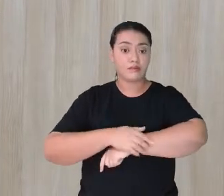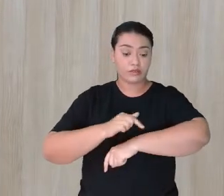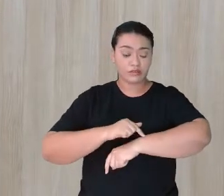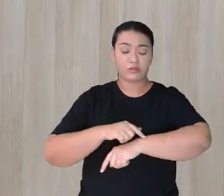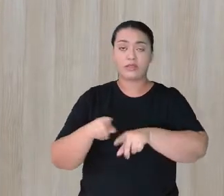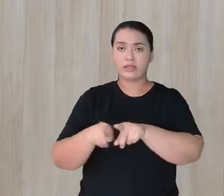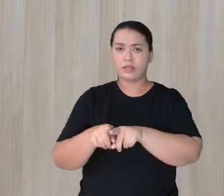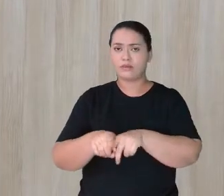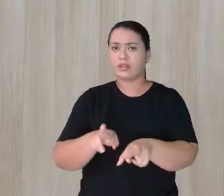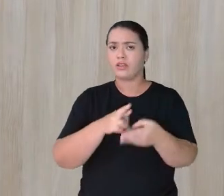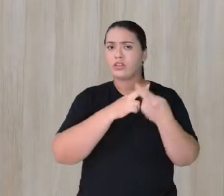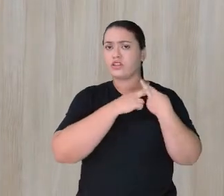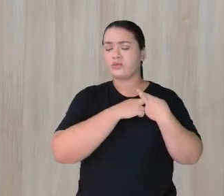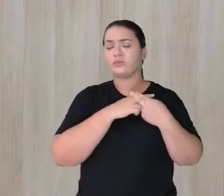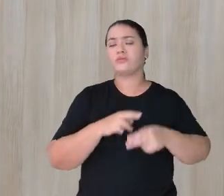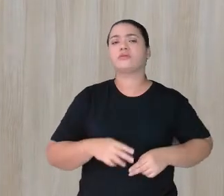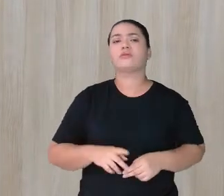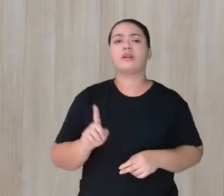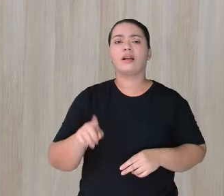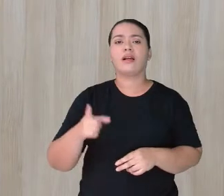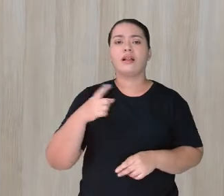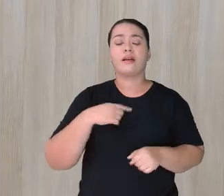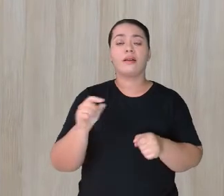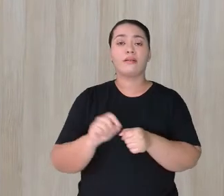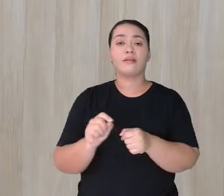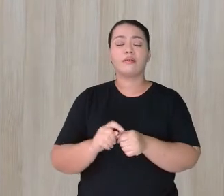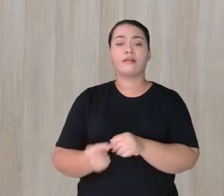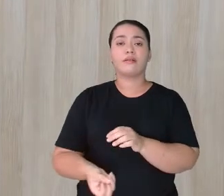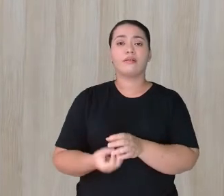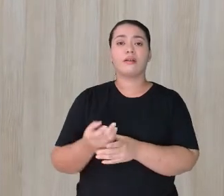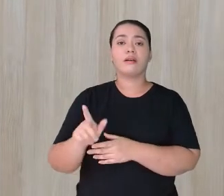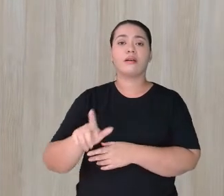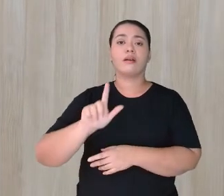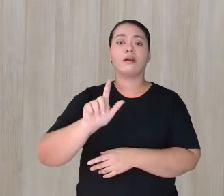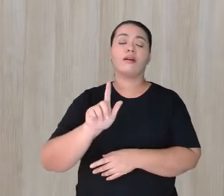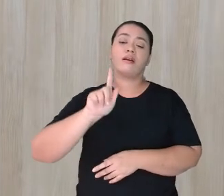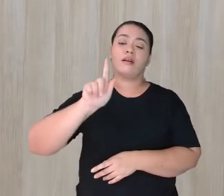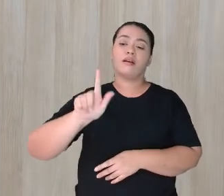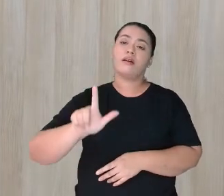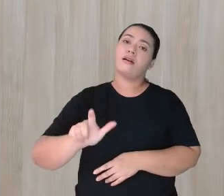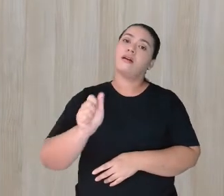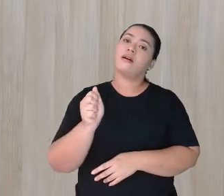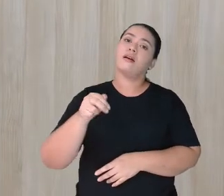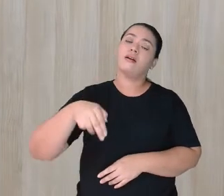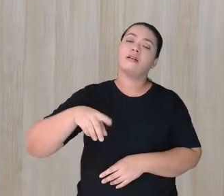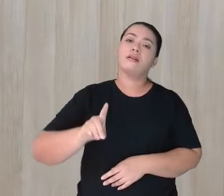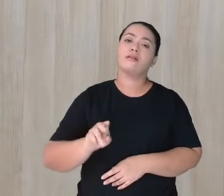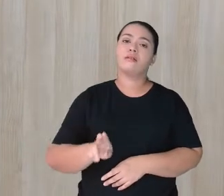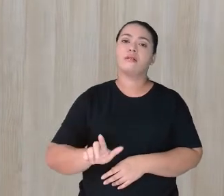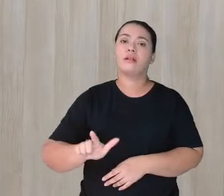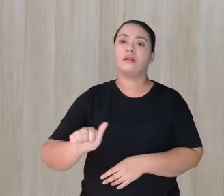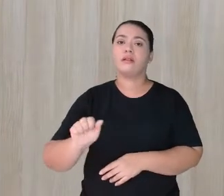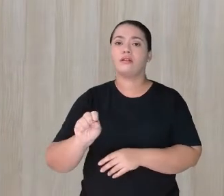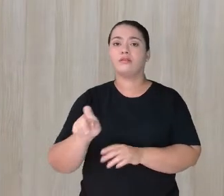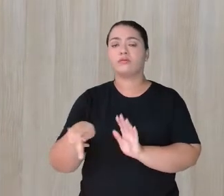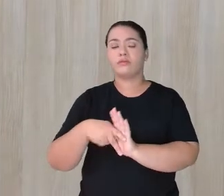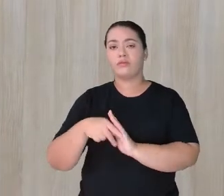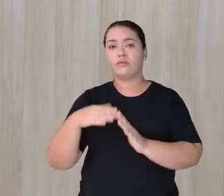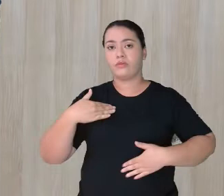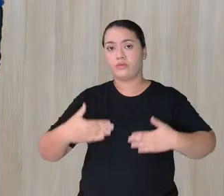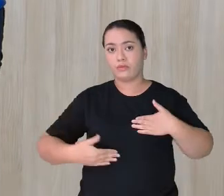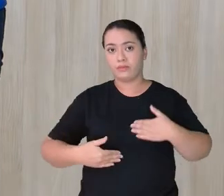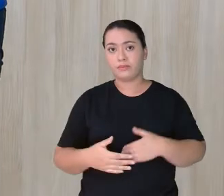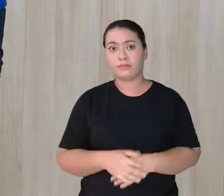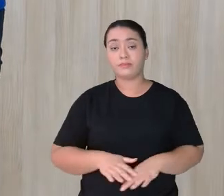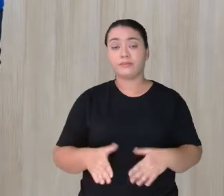possam ser responsáveis também pela formação das glândulas do nosso corpo. E aqui